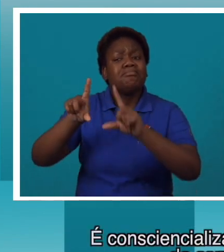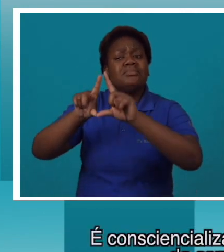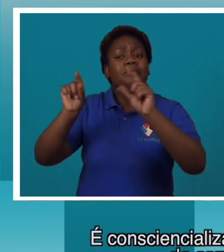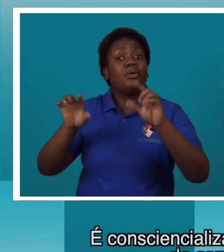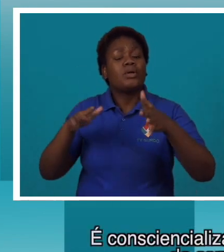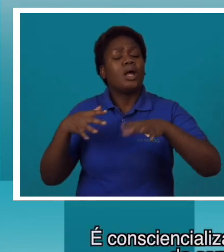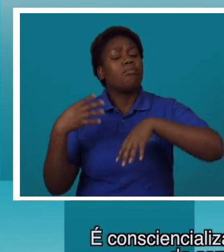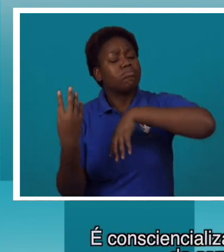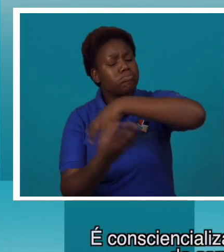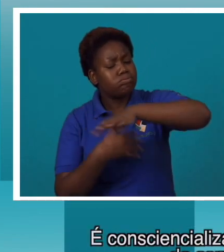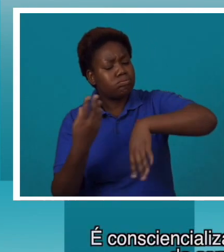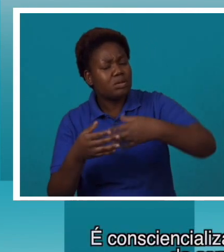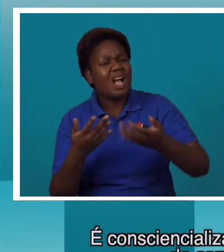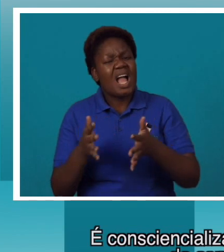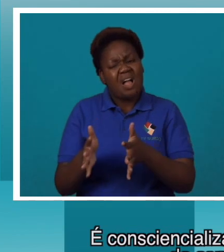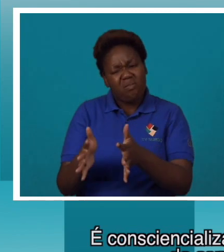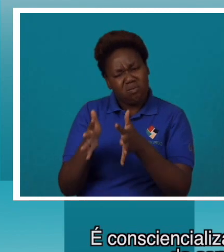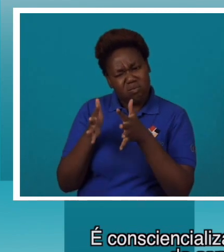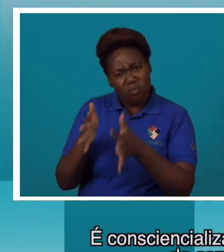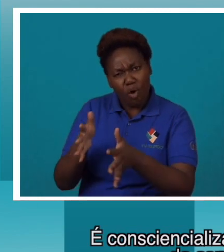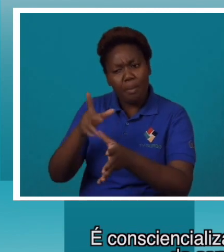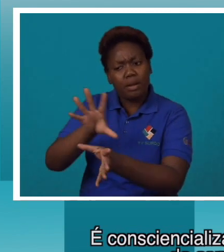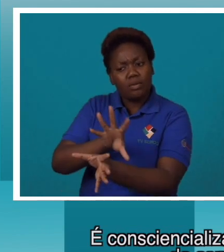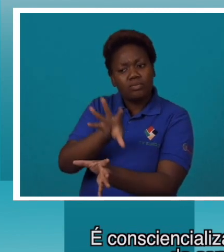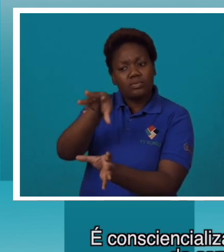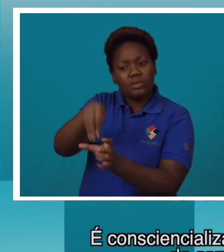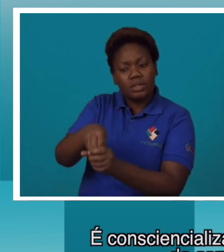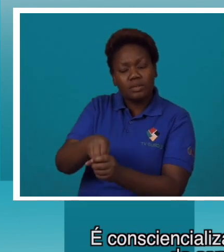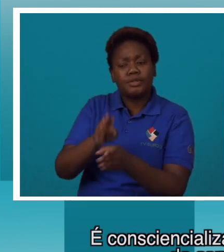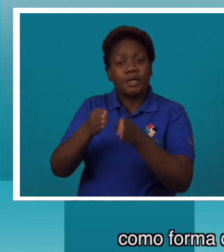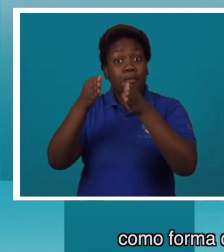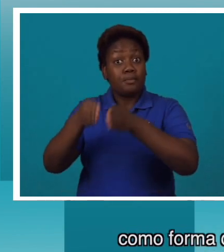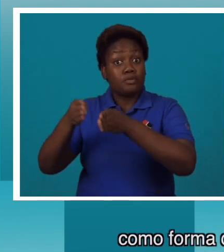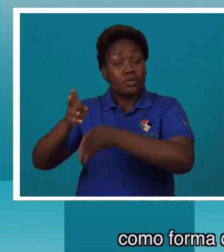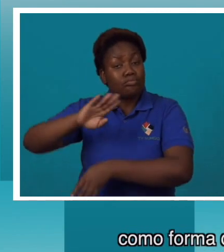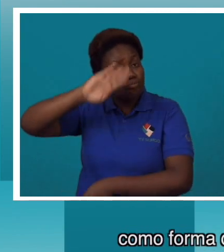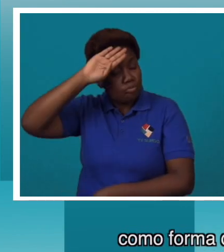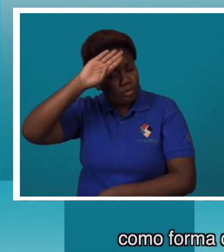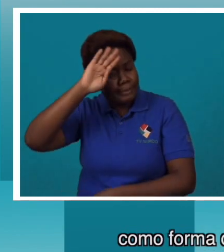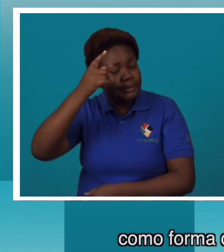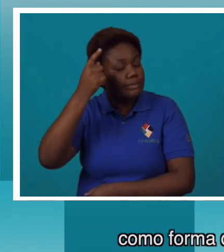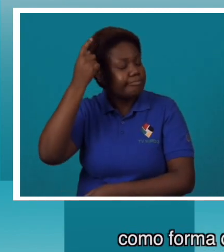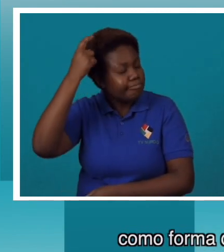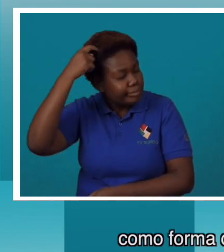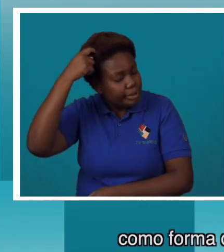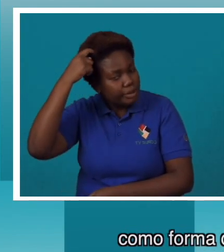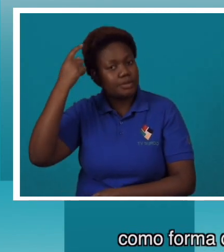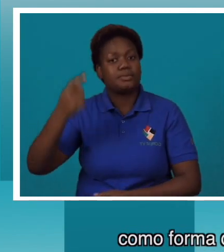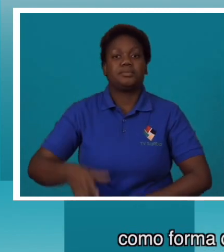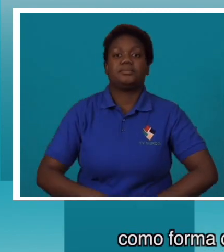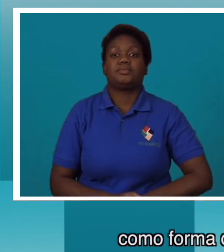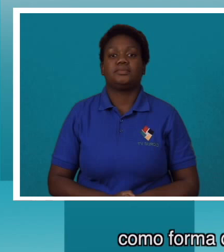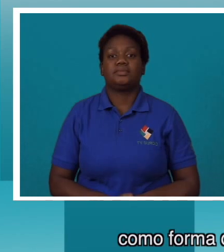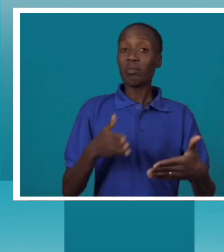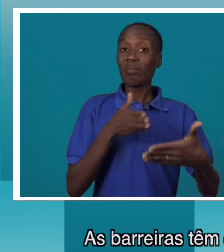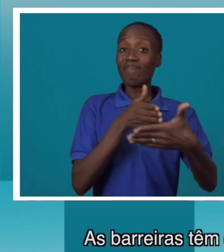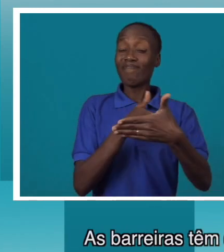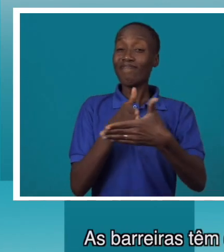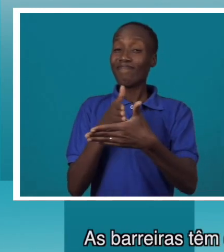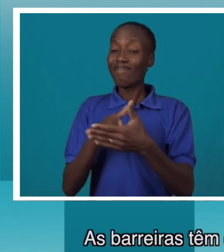a sociedade sobre a necessidade de conviver com pessoas autistas como forma de garantir a sua inclusão social.